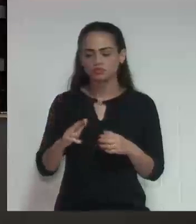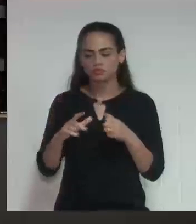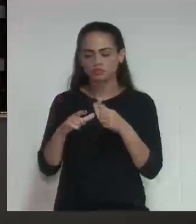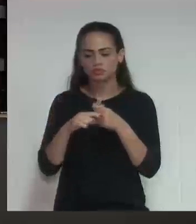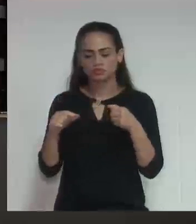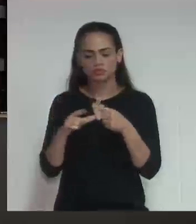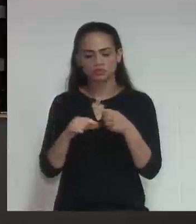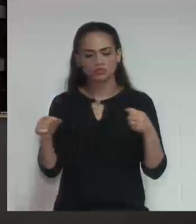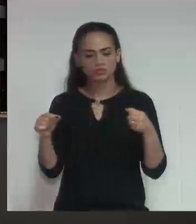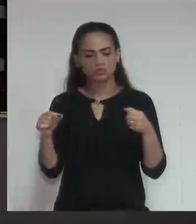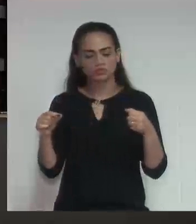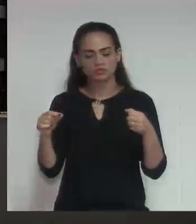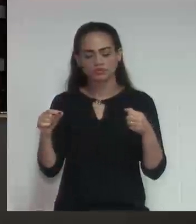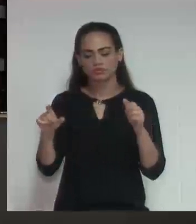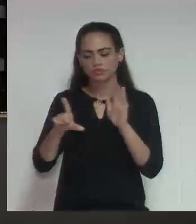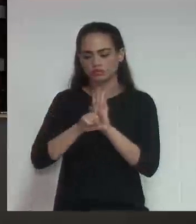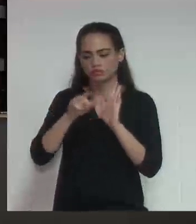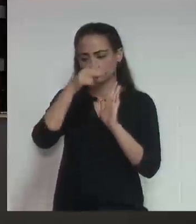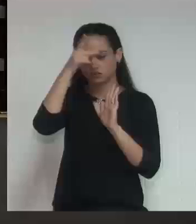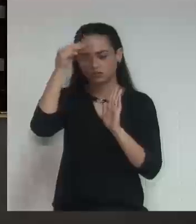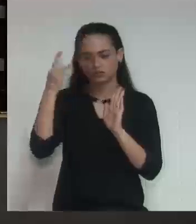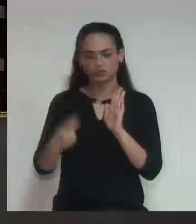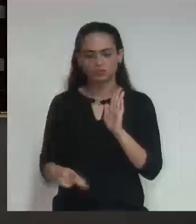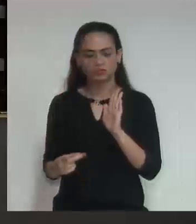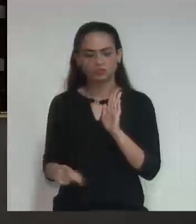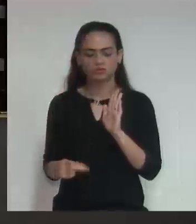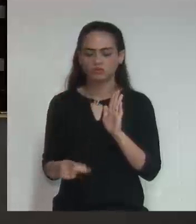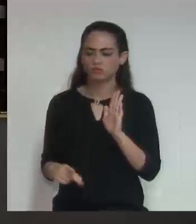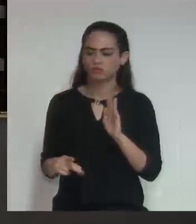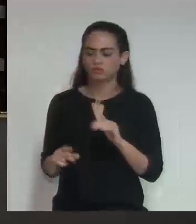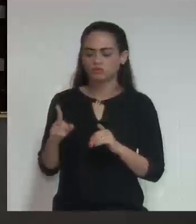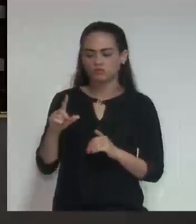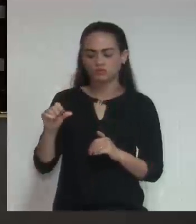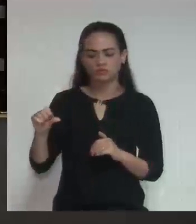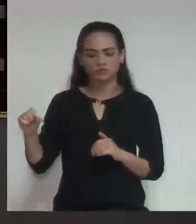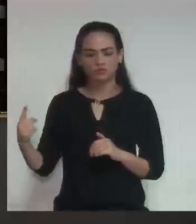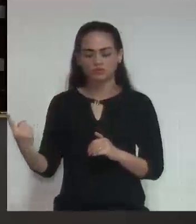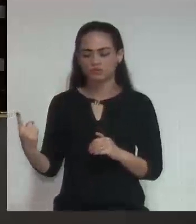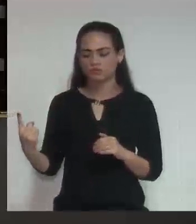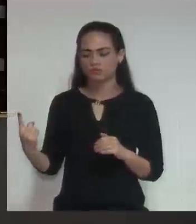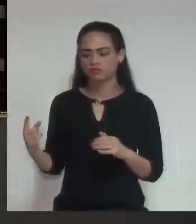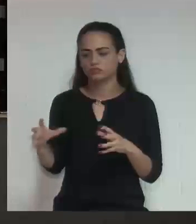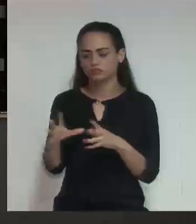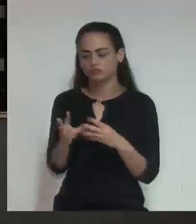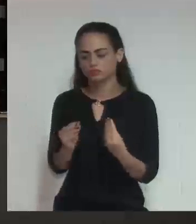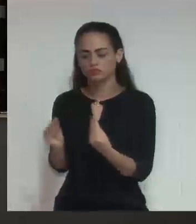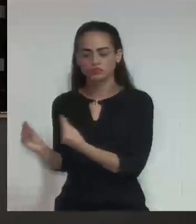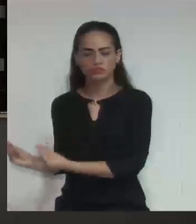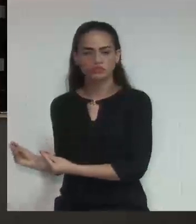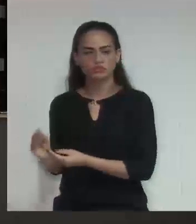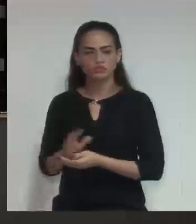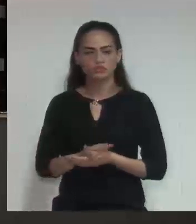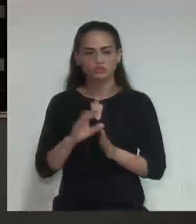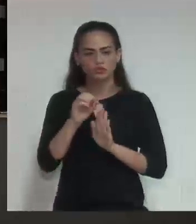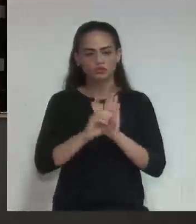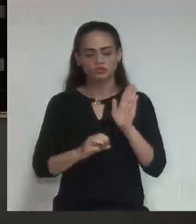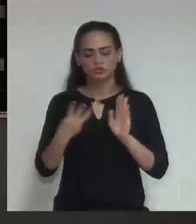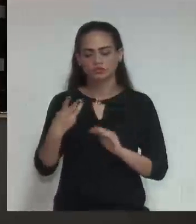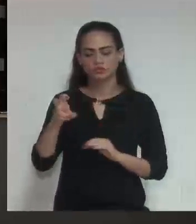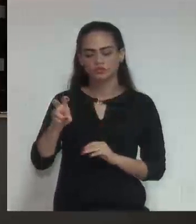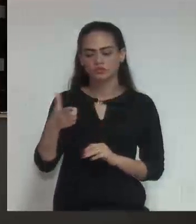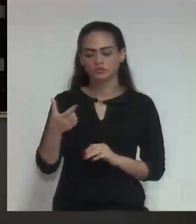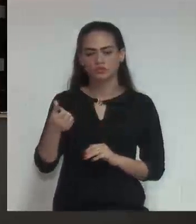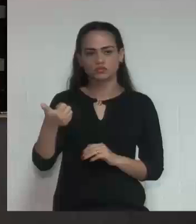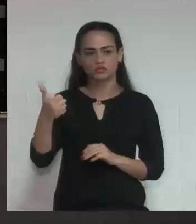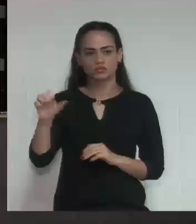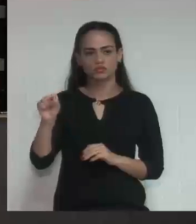3º da Lei Municipal número 1811 de 1991. Encaminhe-se. Ofício número 35/2018, Cefaz